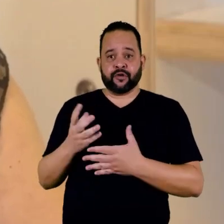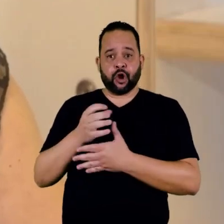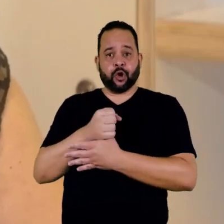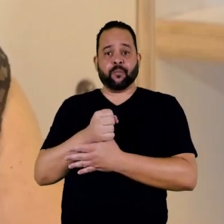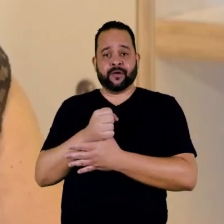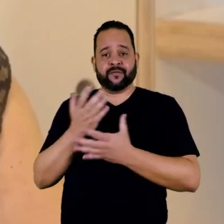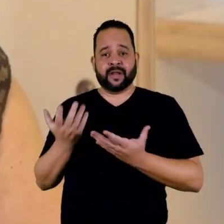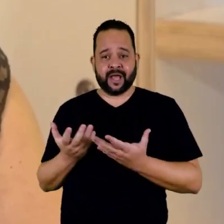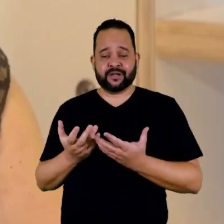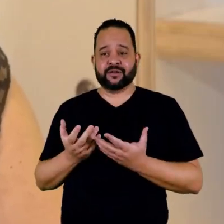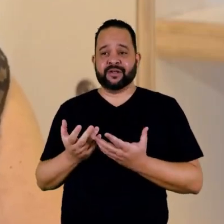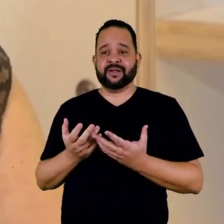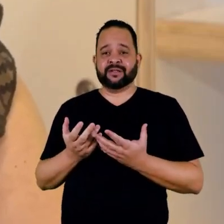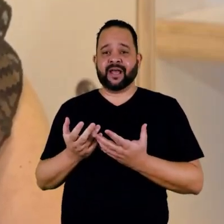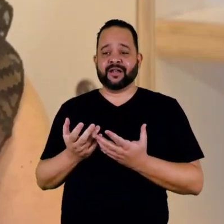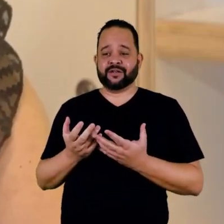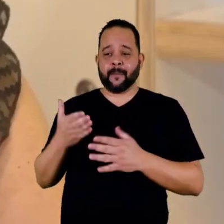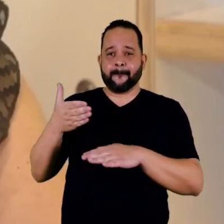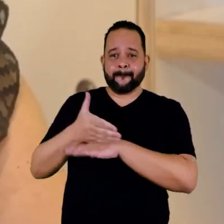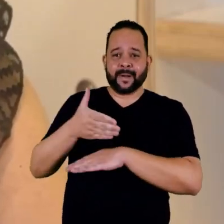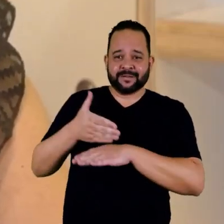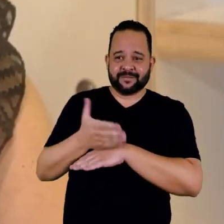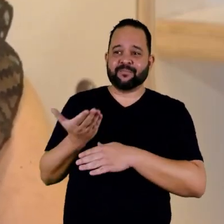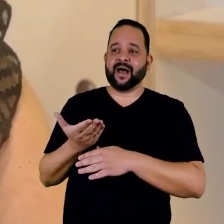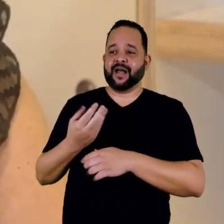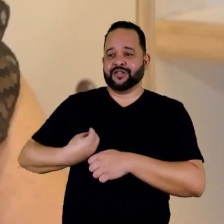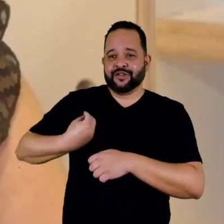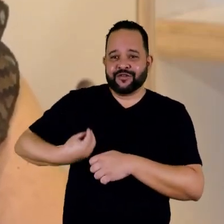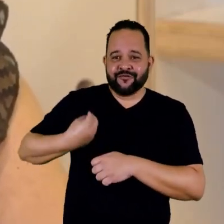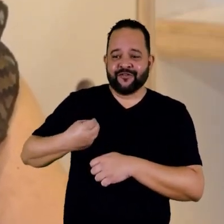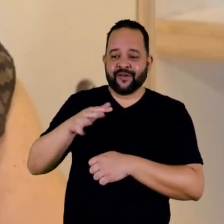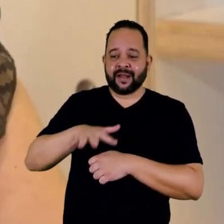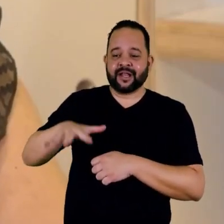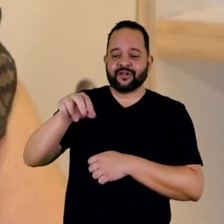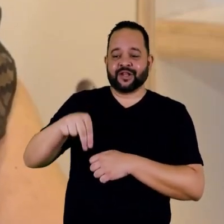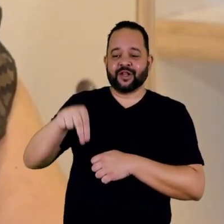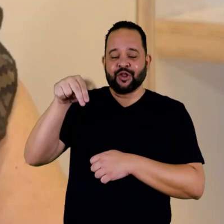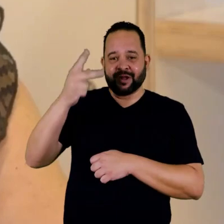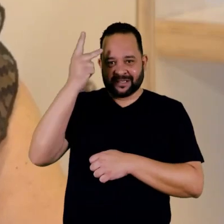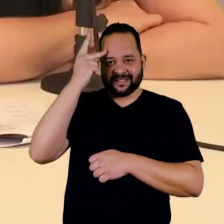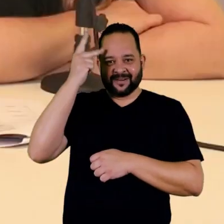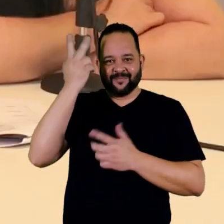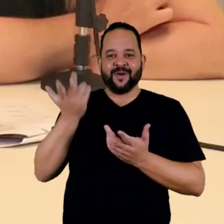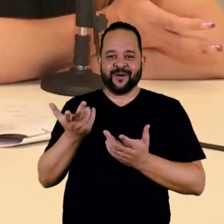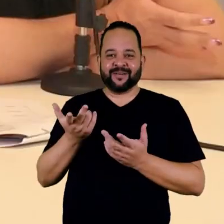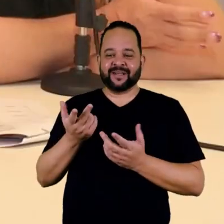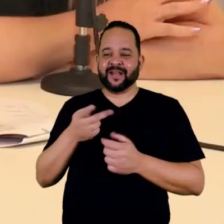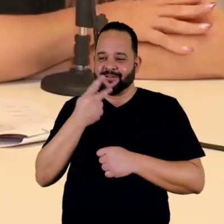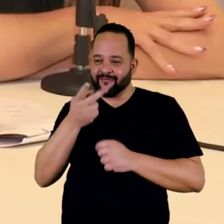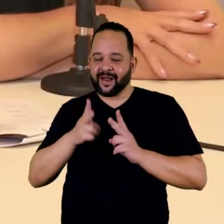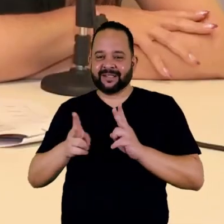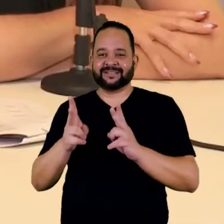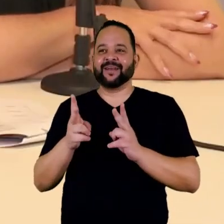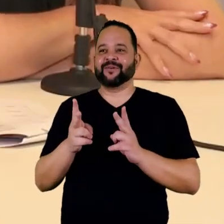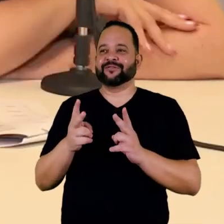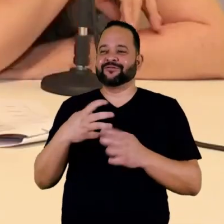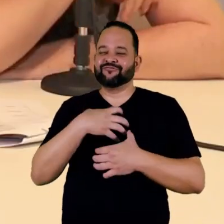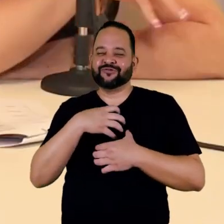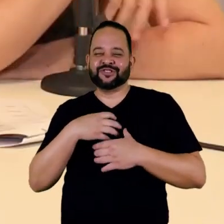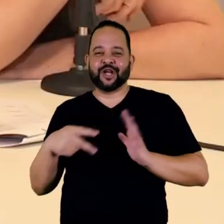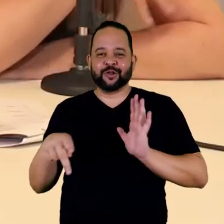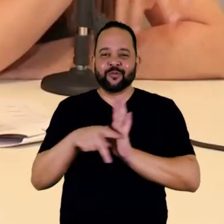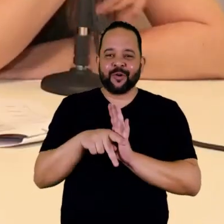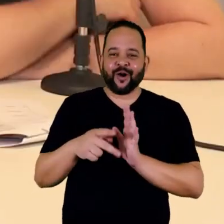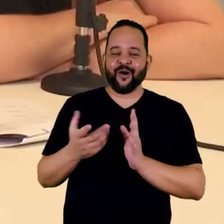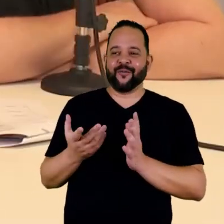privilégio de fazer parte desta deste universo da zona norte de São Paulo que a gente brinca que é um mundo que é muito exclusivo a